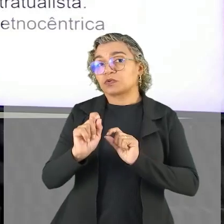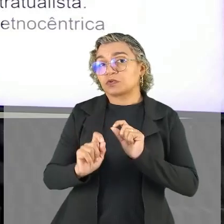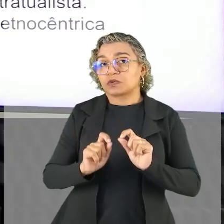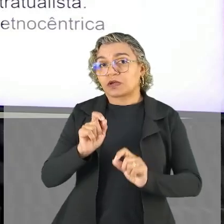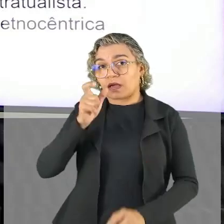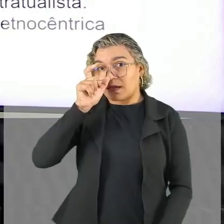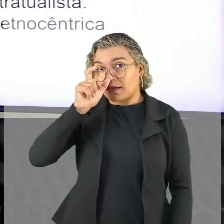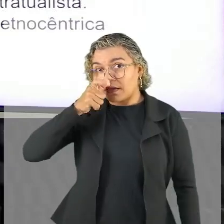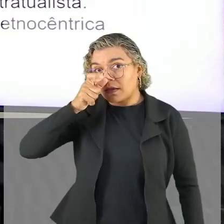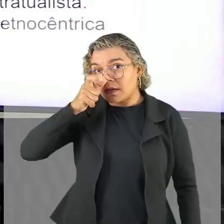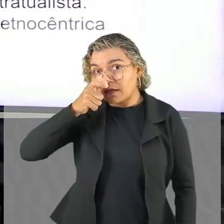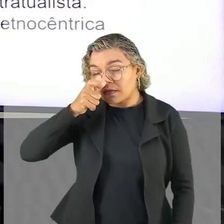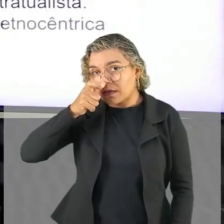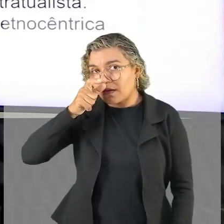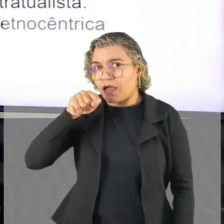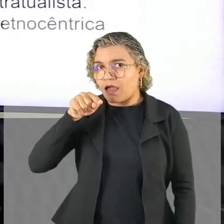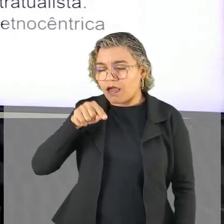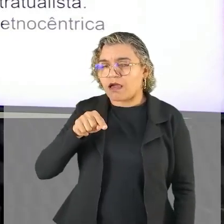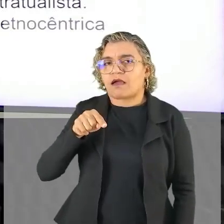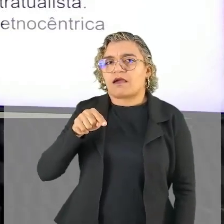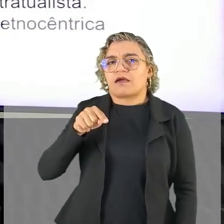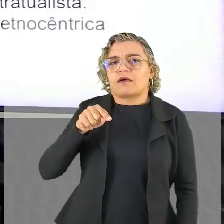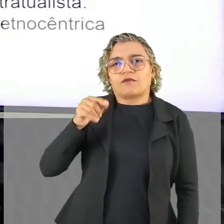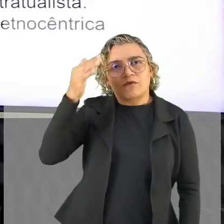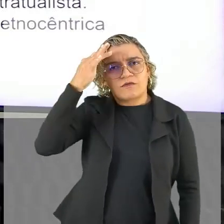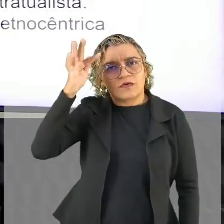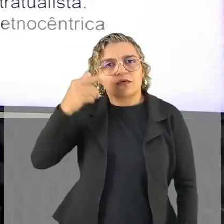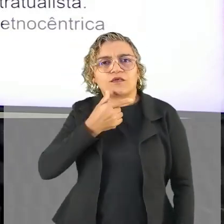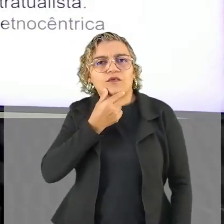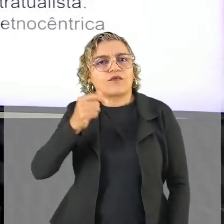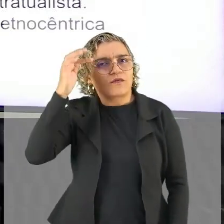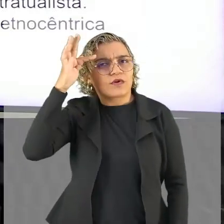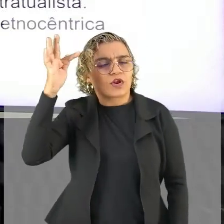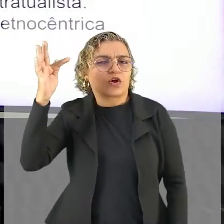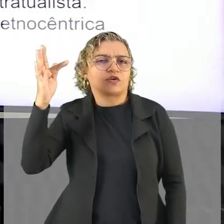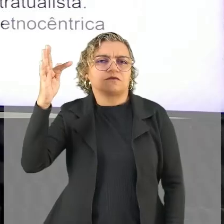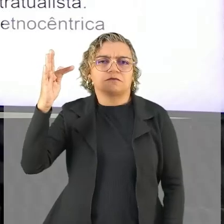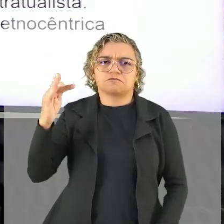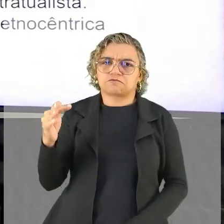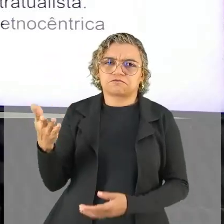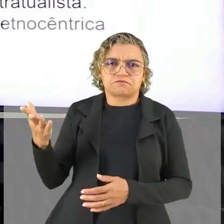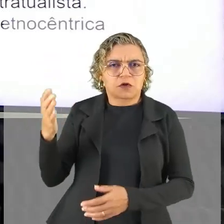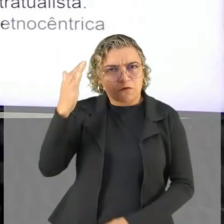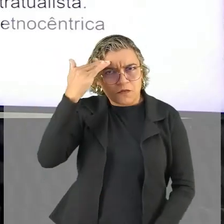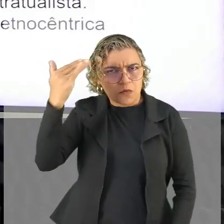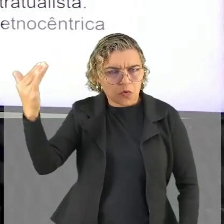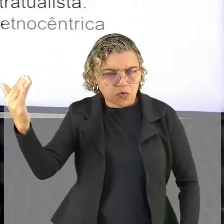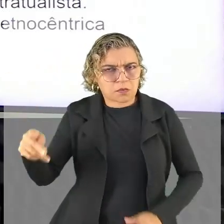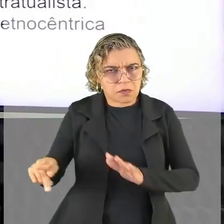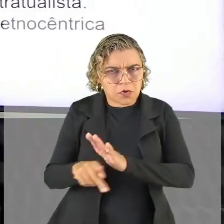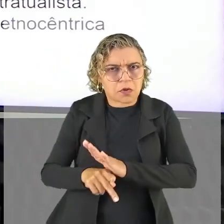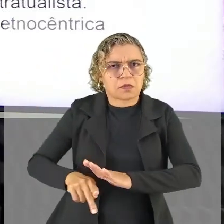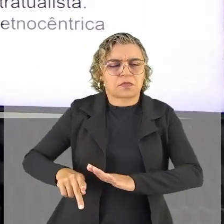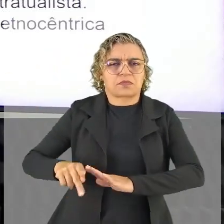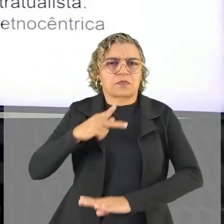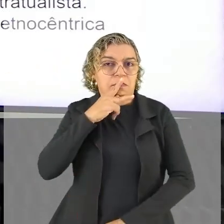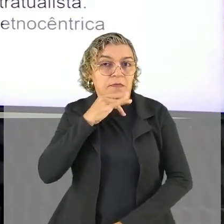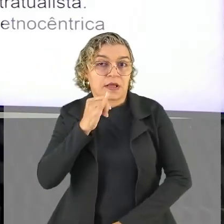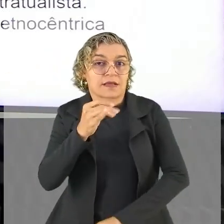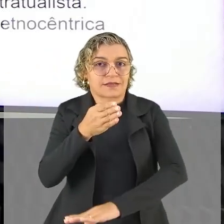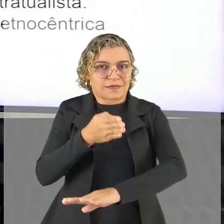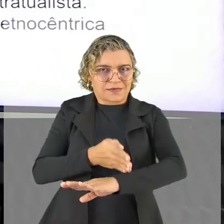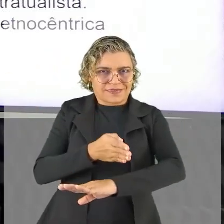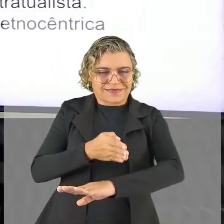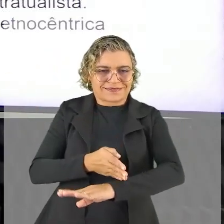Descartes, que é um grande filósofo ali da modernidade, alguns vão considerar ele como o pai da modernidade, né? E vamos ao que pede a